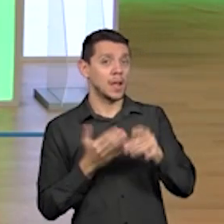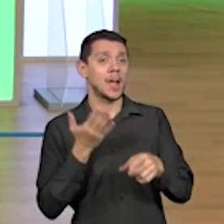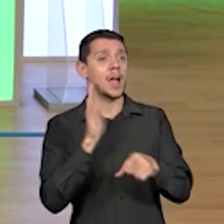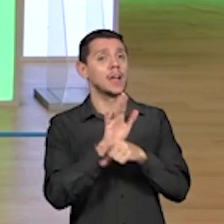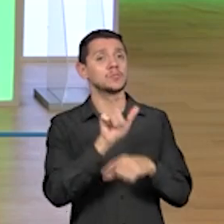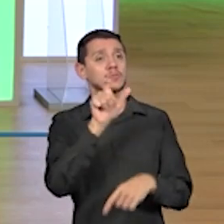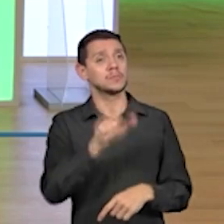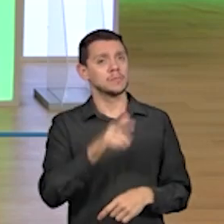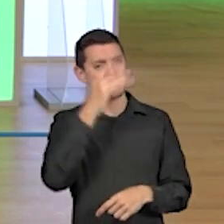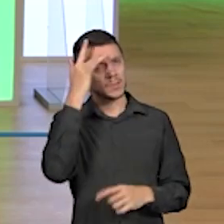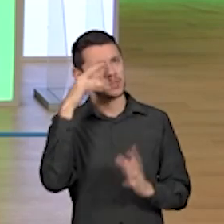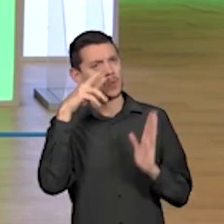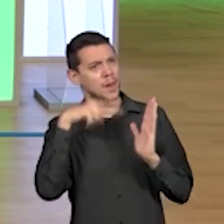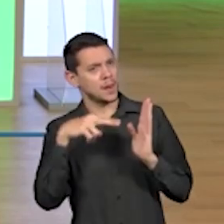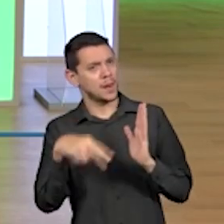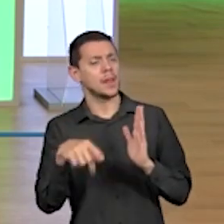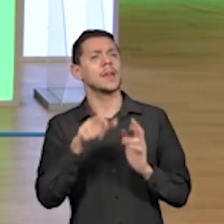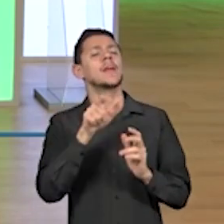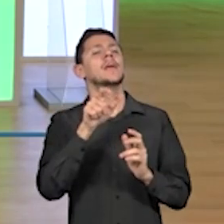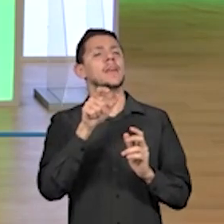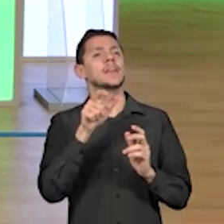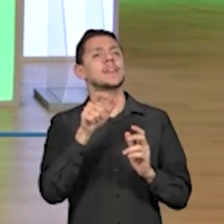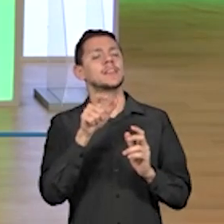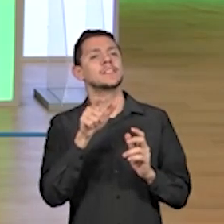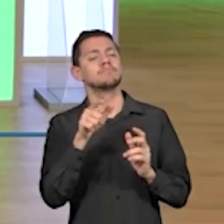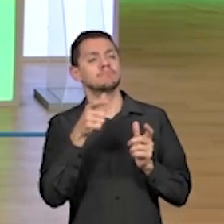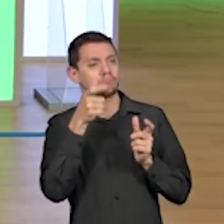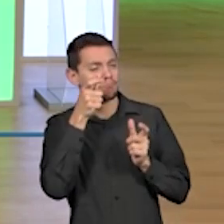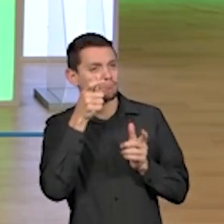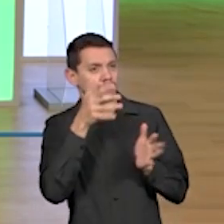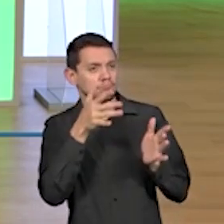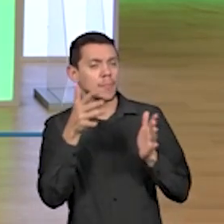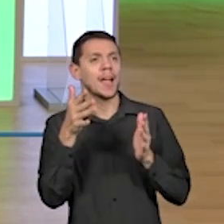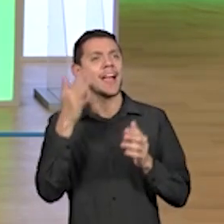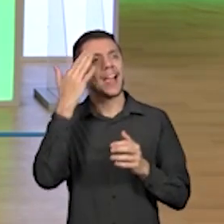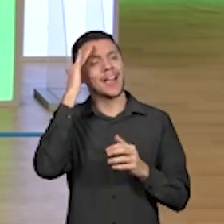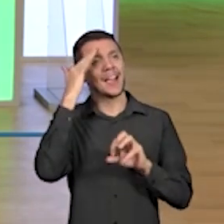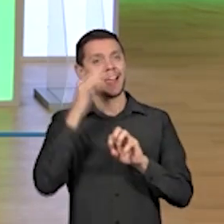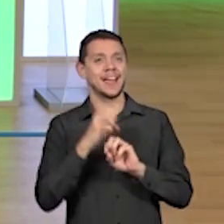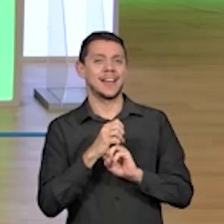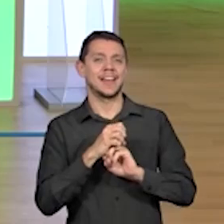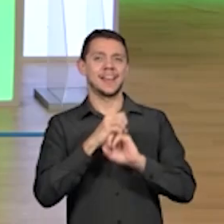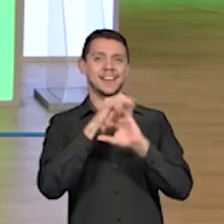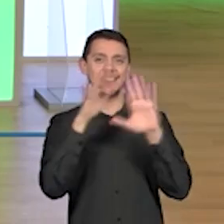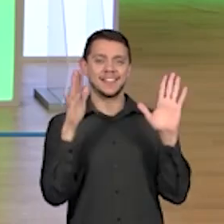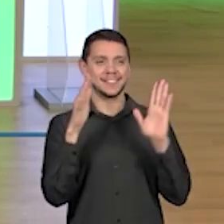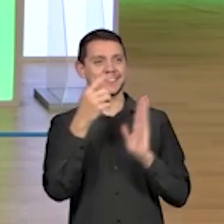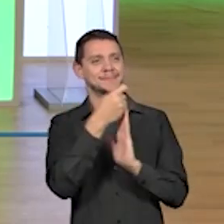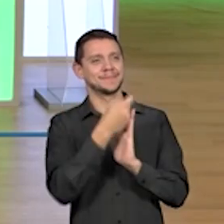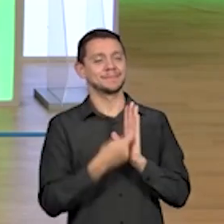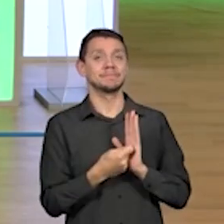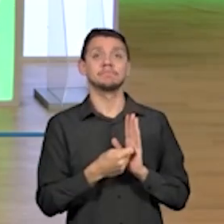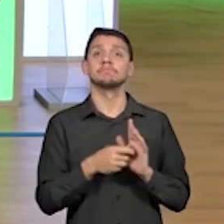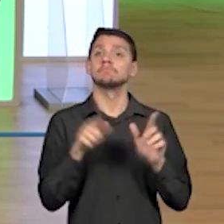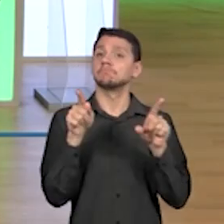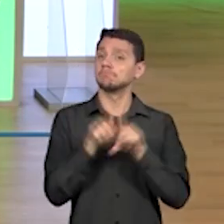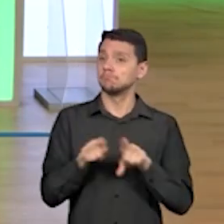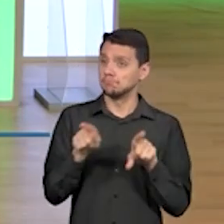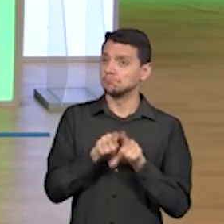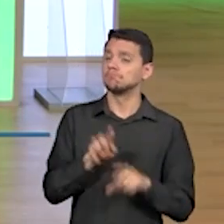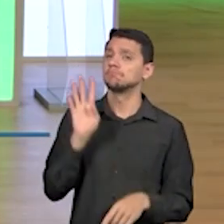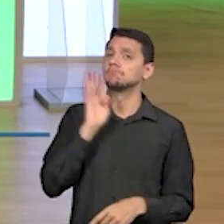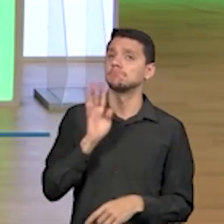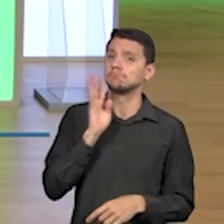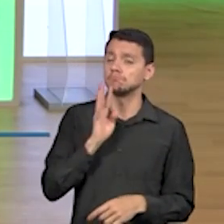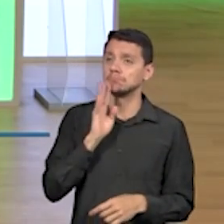o observador, o leitor, a compreender o texto, a tirinha em si. Outra coisa muito legal é que, apesar dos